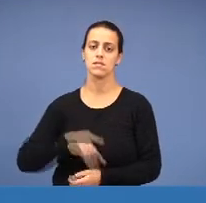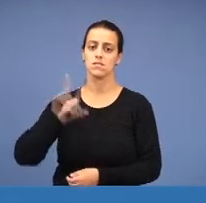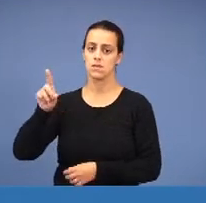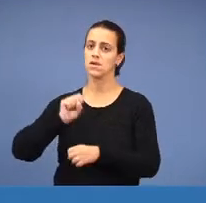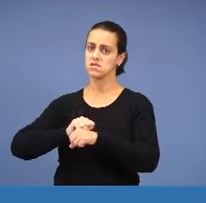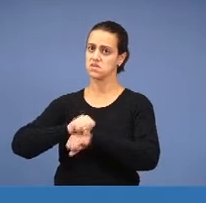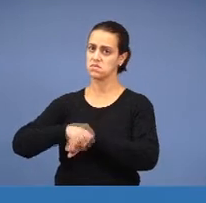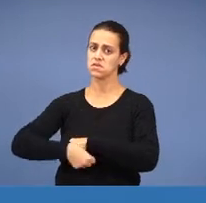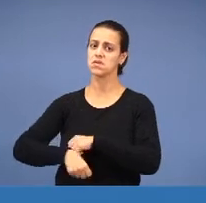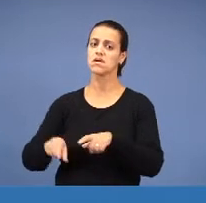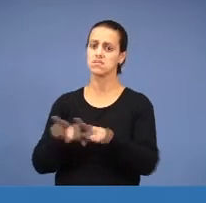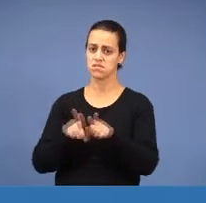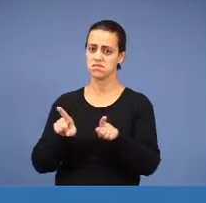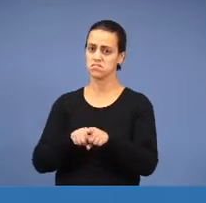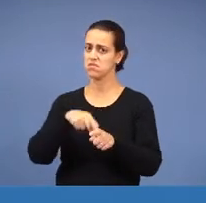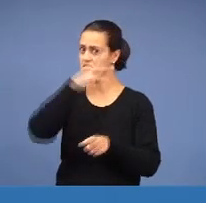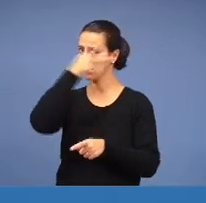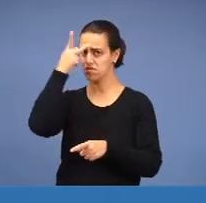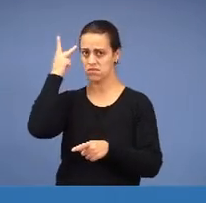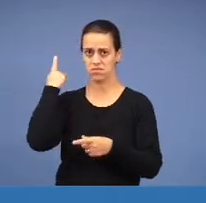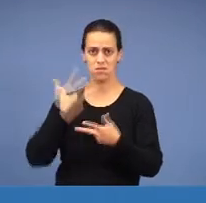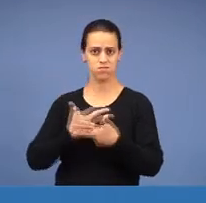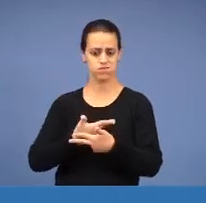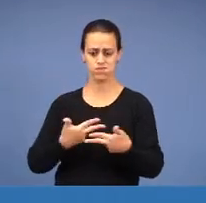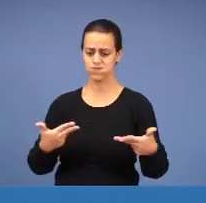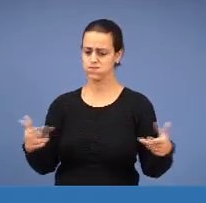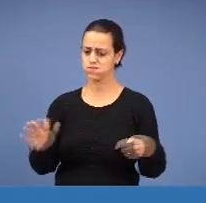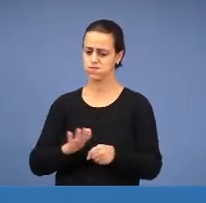muito concorrido, com nossos irmãos, nossos pastores daquela região,